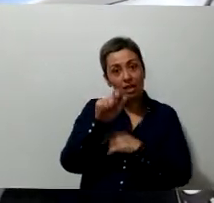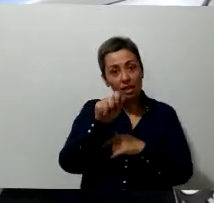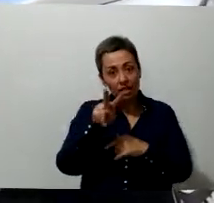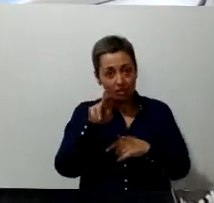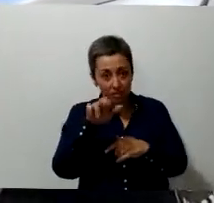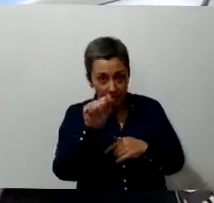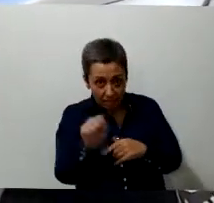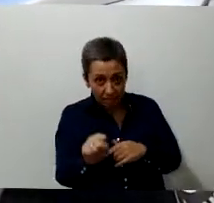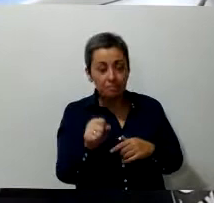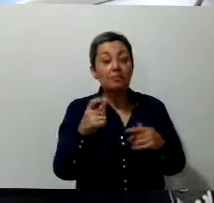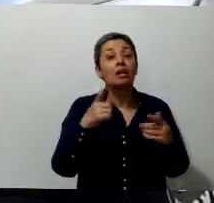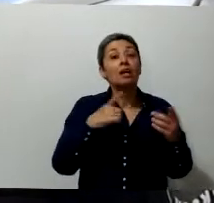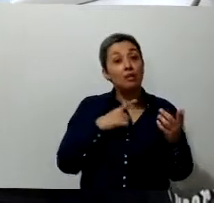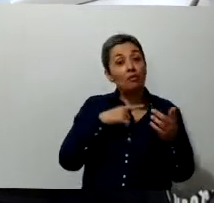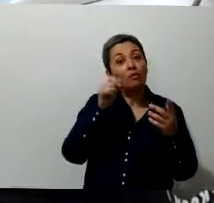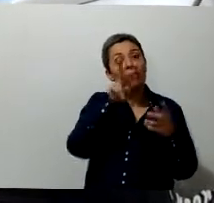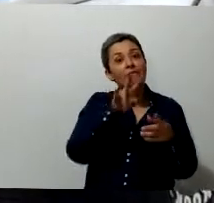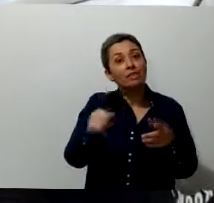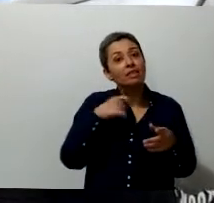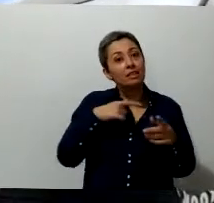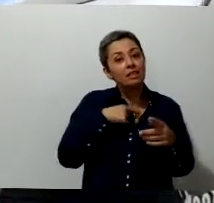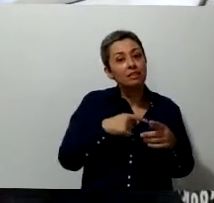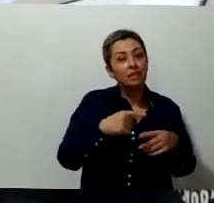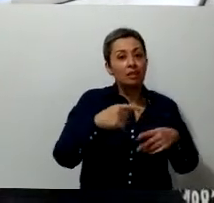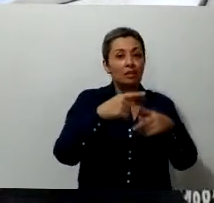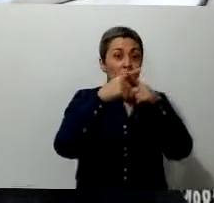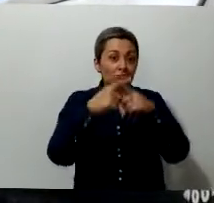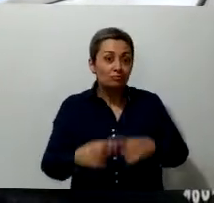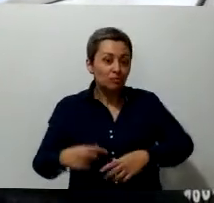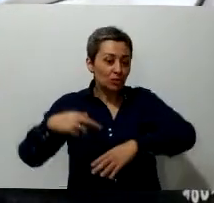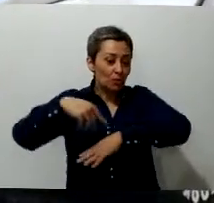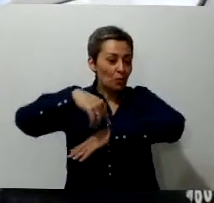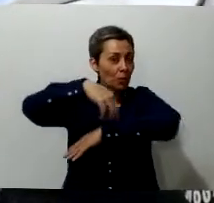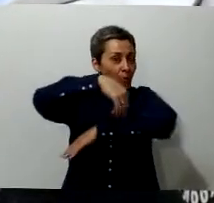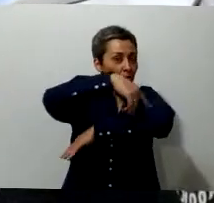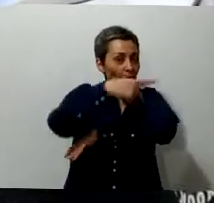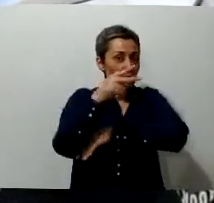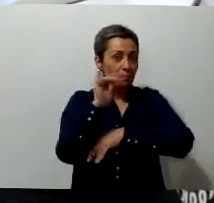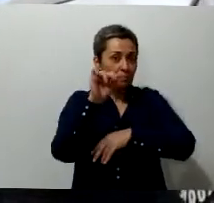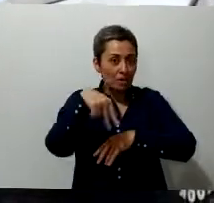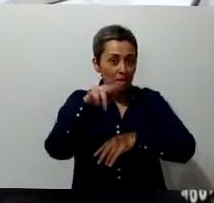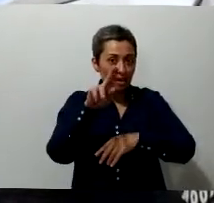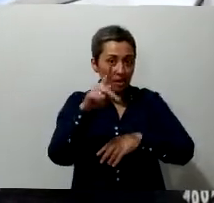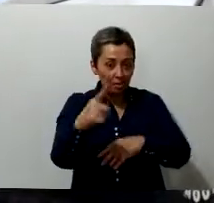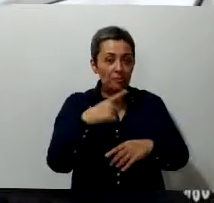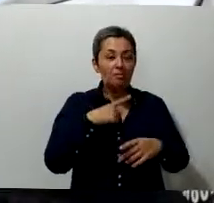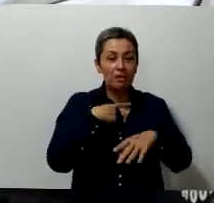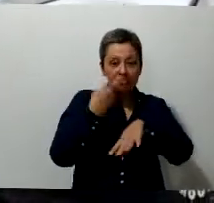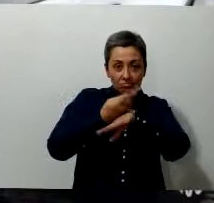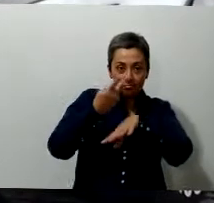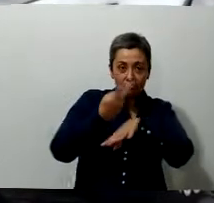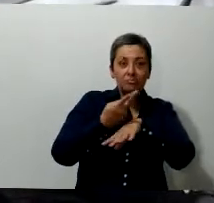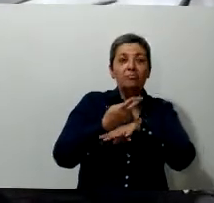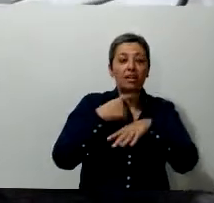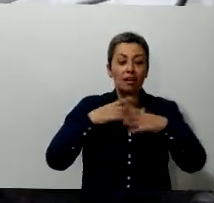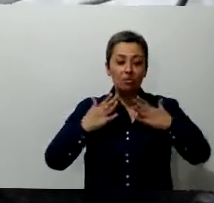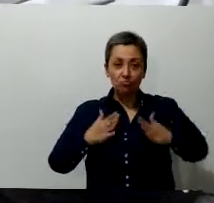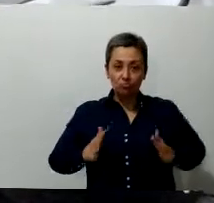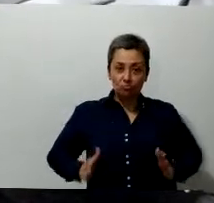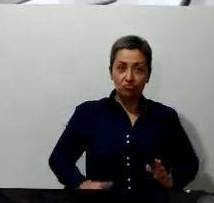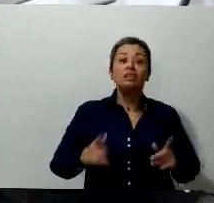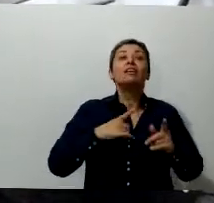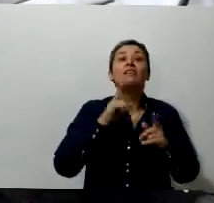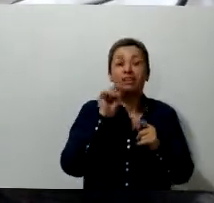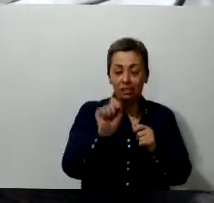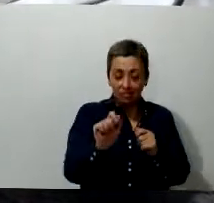né? Então, gente, olha só, a gente vai ter um concurso de pin-up pra mulherada aí, vai ganhar prêmio, né? Vai, quem tiver se caracterizado